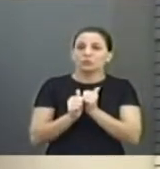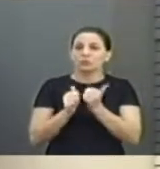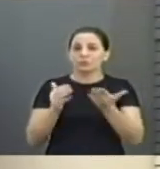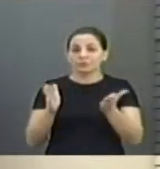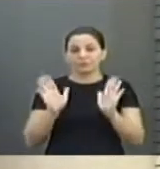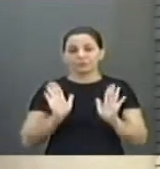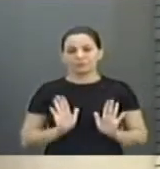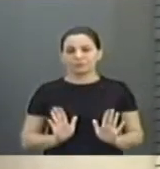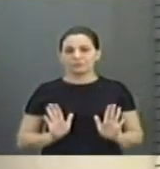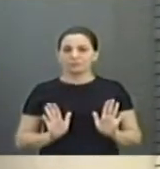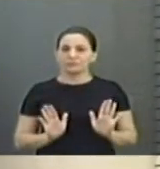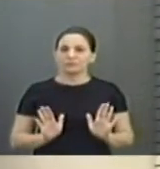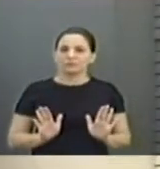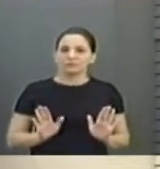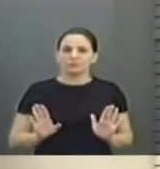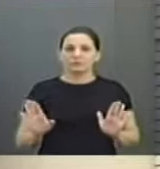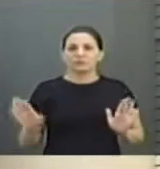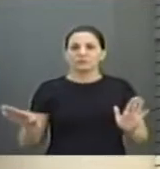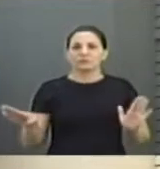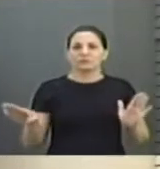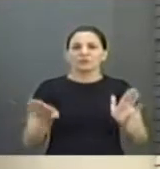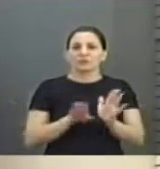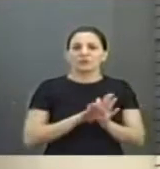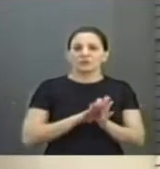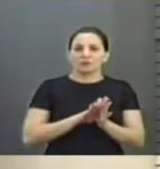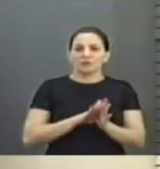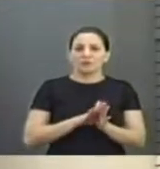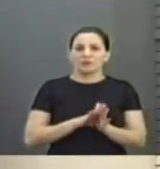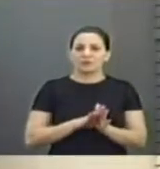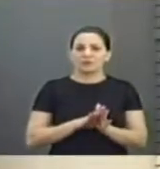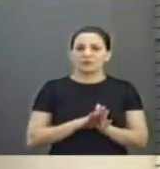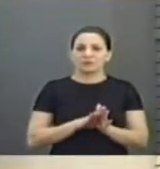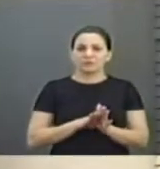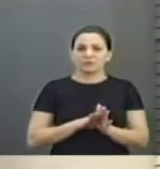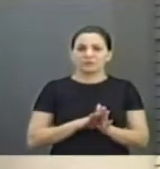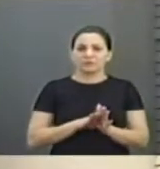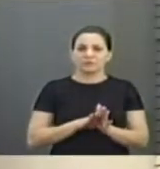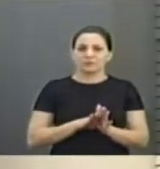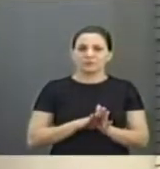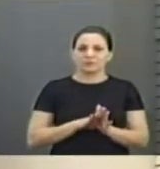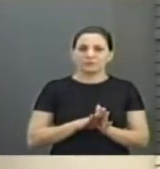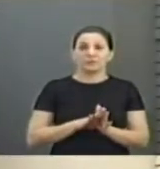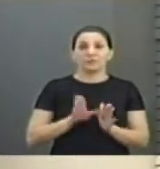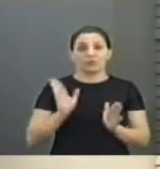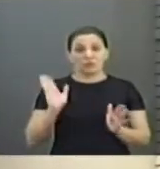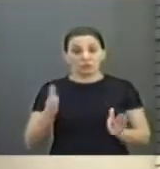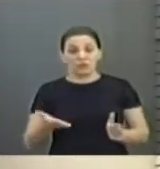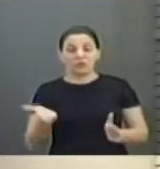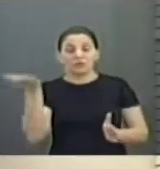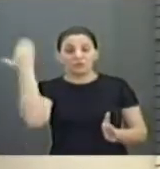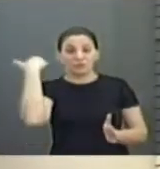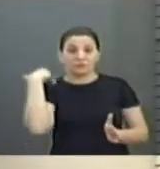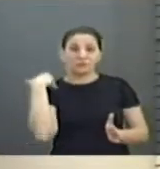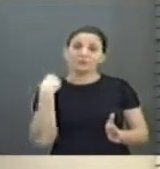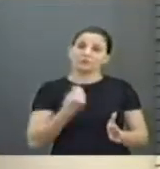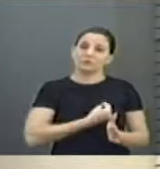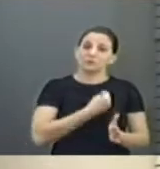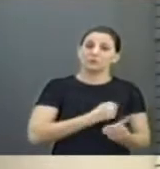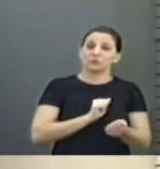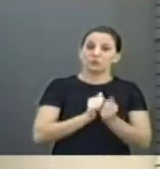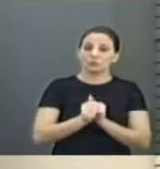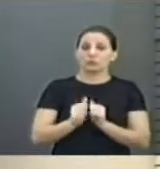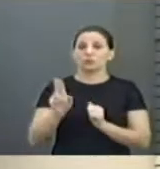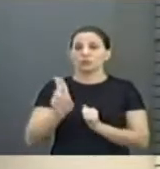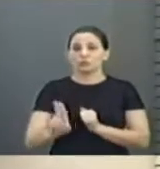Agora, até o espírito, e aqui eu já fui universitário, participei de jogos, de repente,